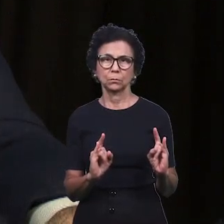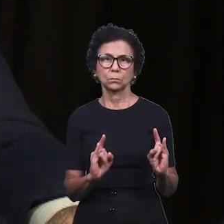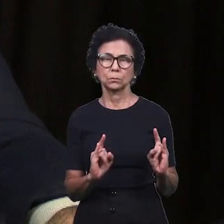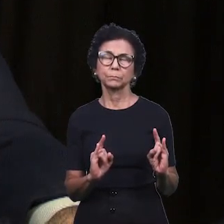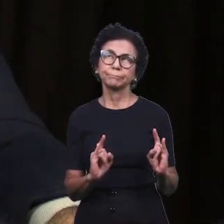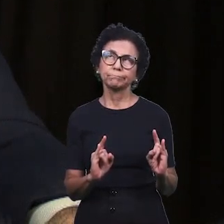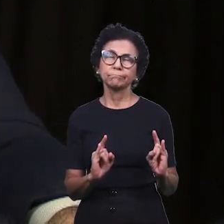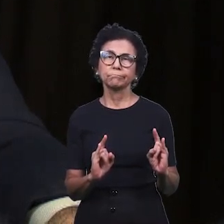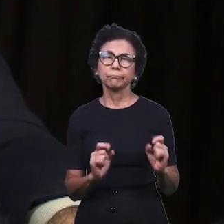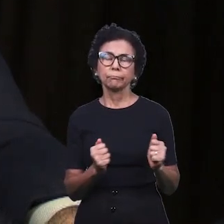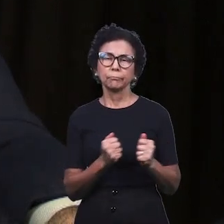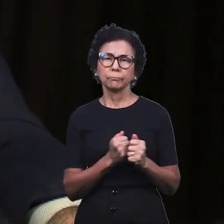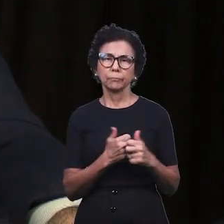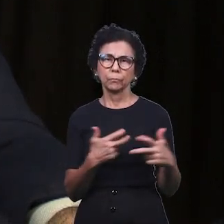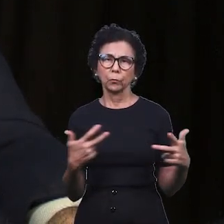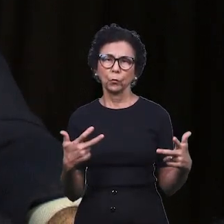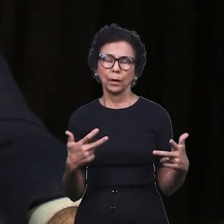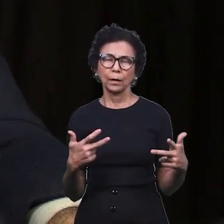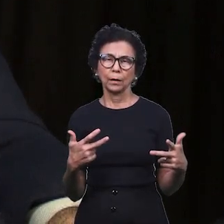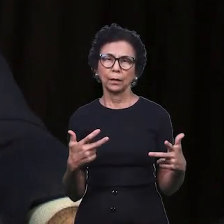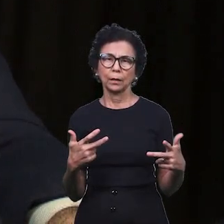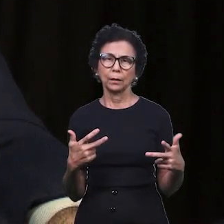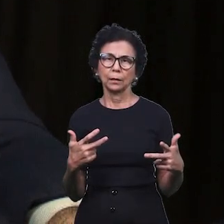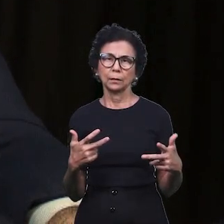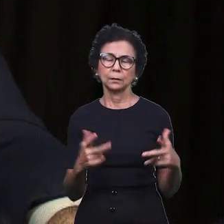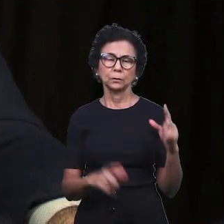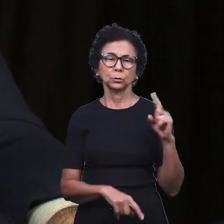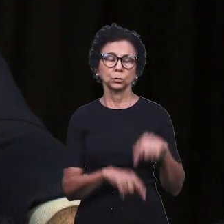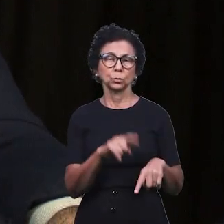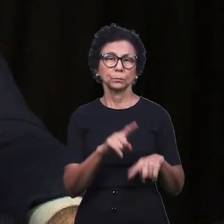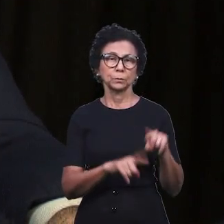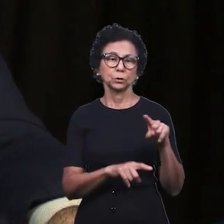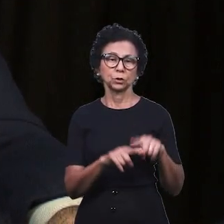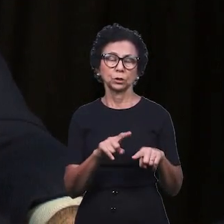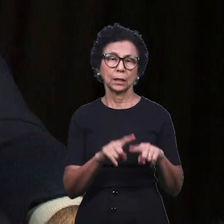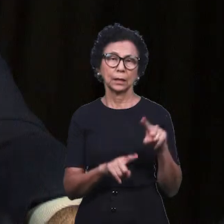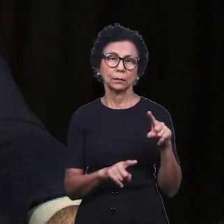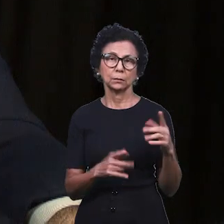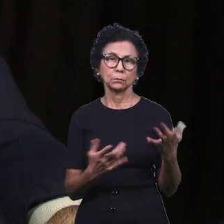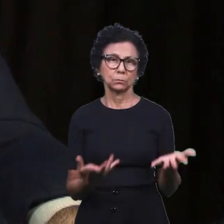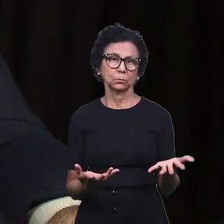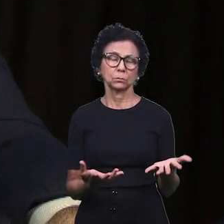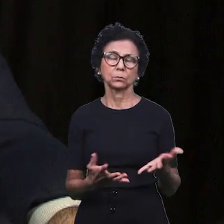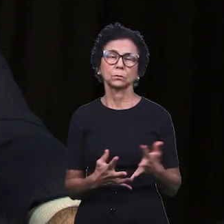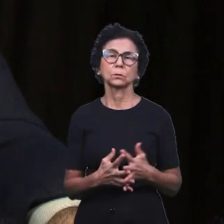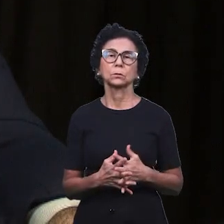ou grandes partes. Na verdade, peças,